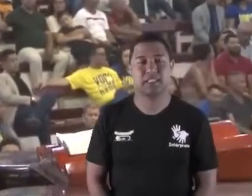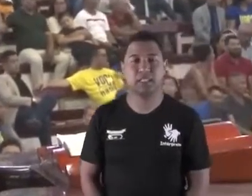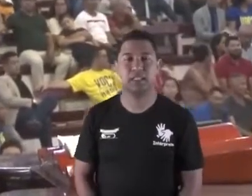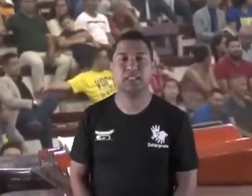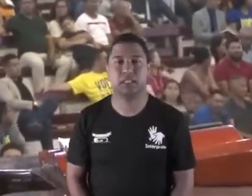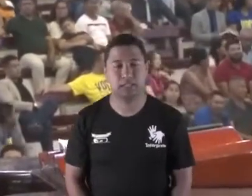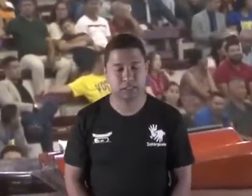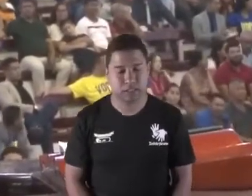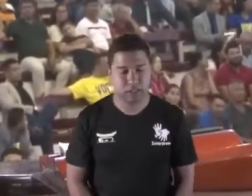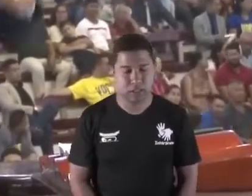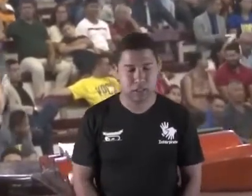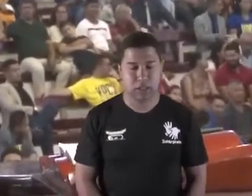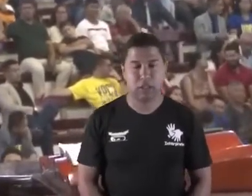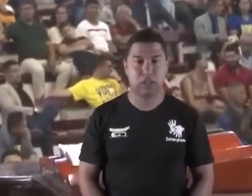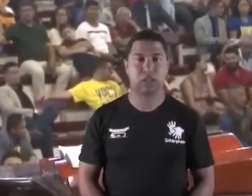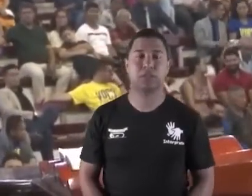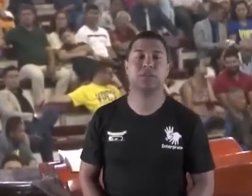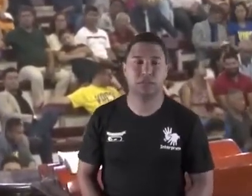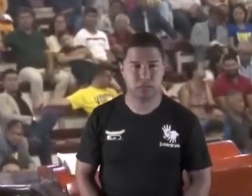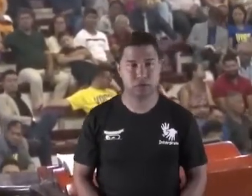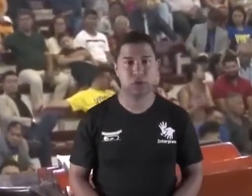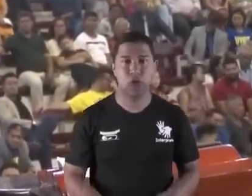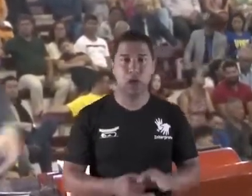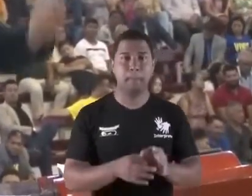Asas abertas, diga prontidão.